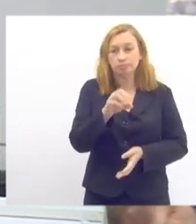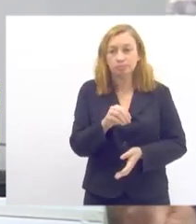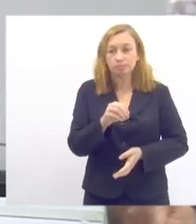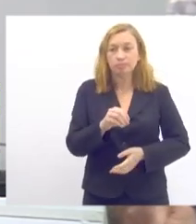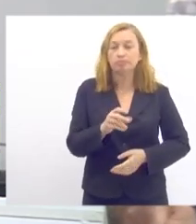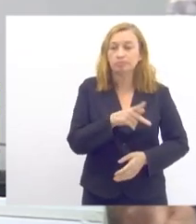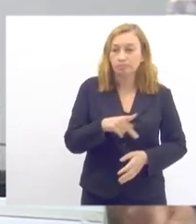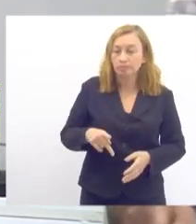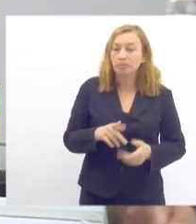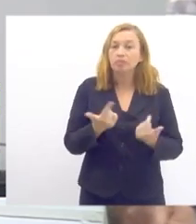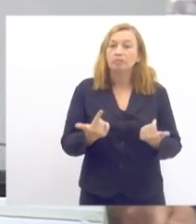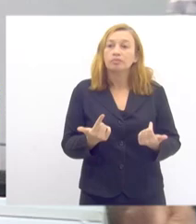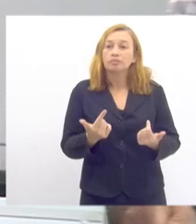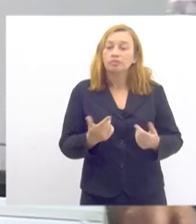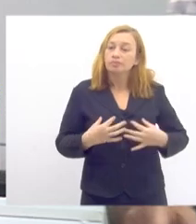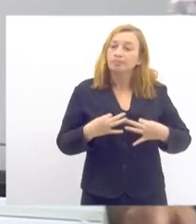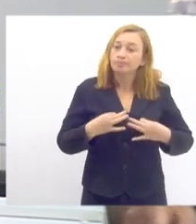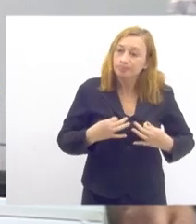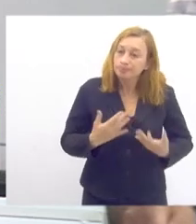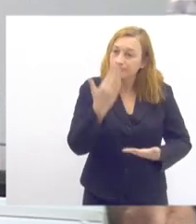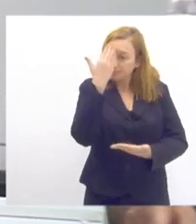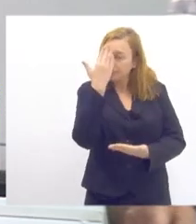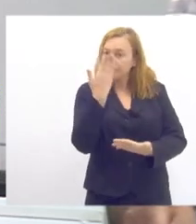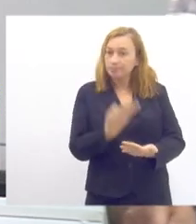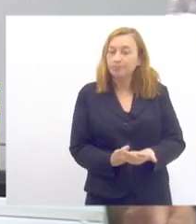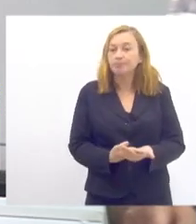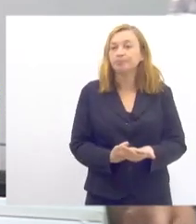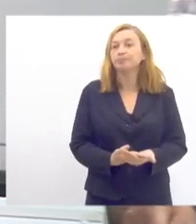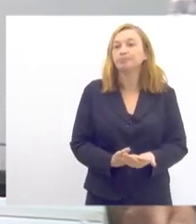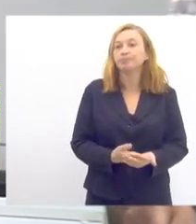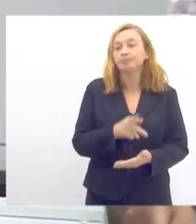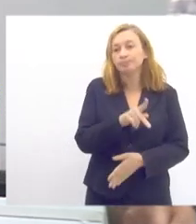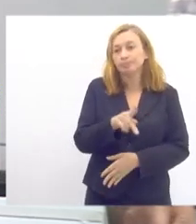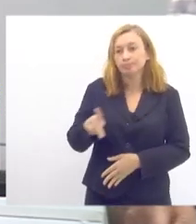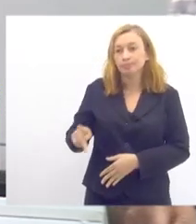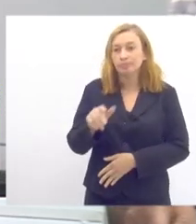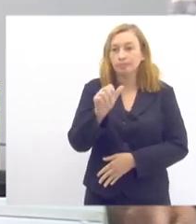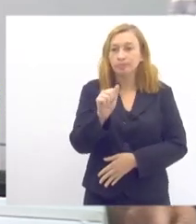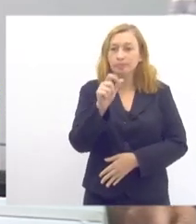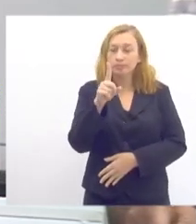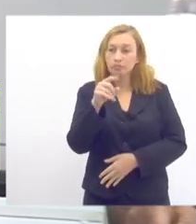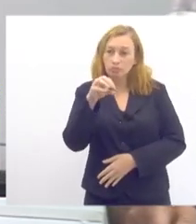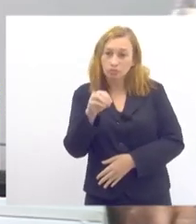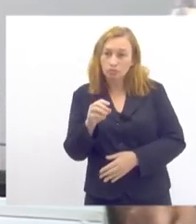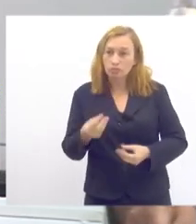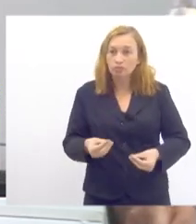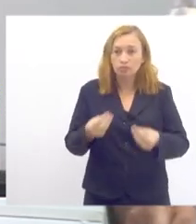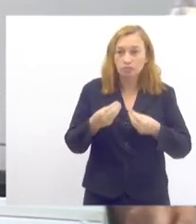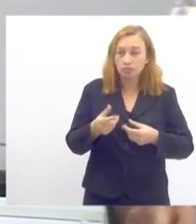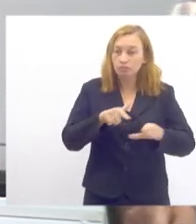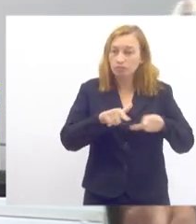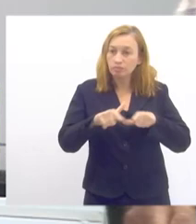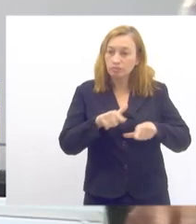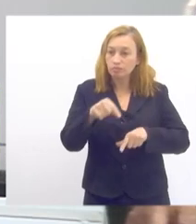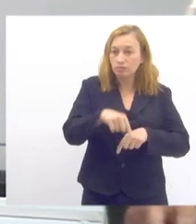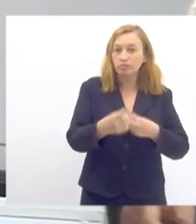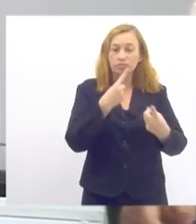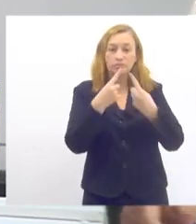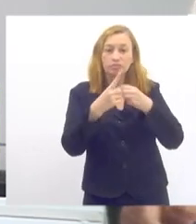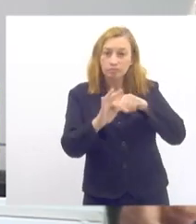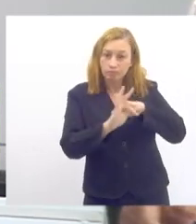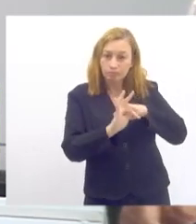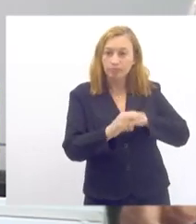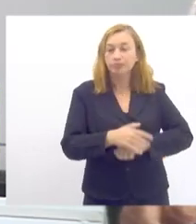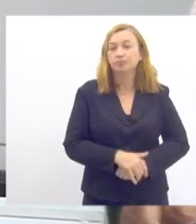disposição. Eu acredito que o presidente Adolfo Konder nos deu essa missão de vir aqui discutir